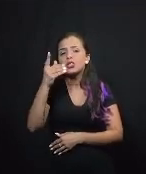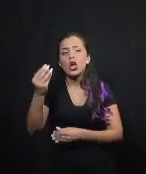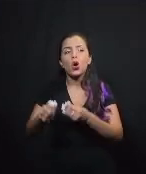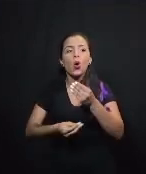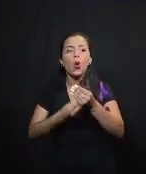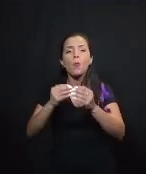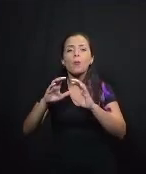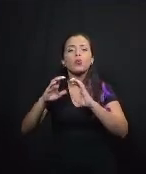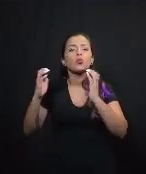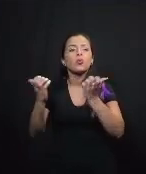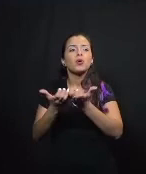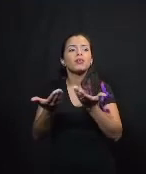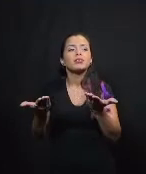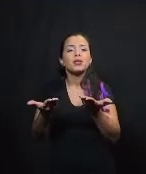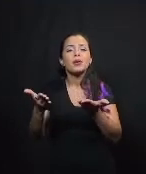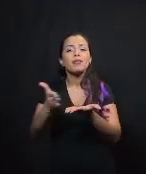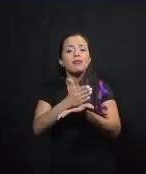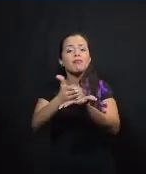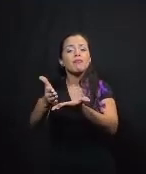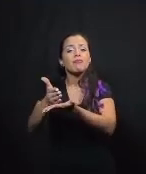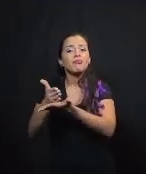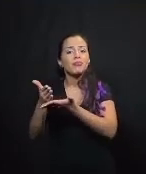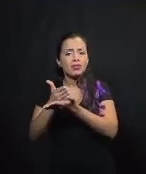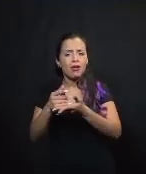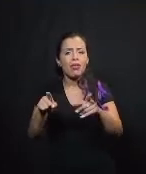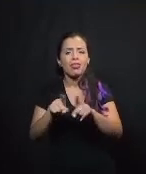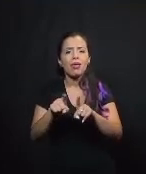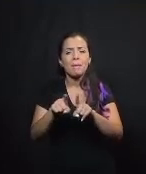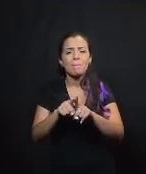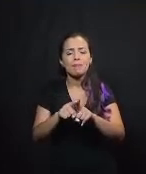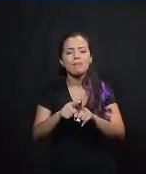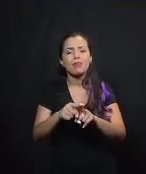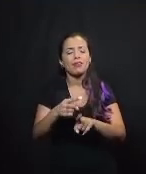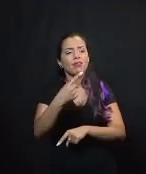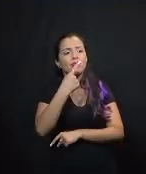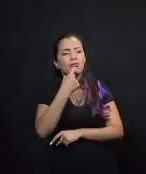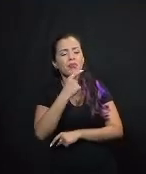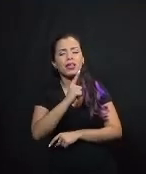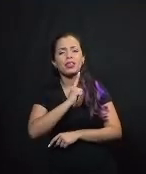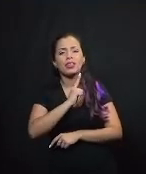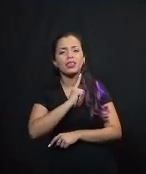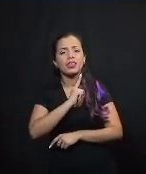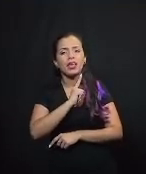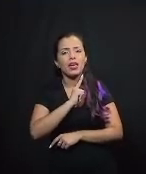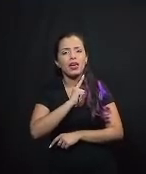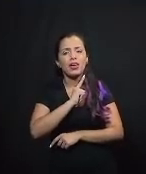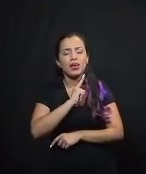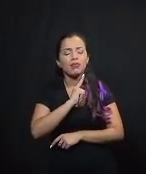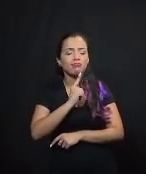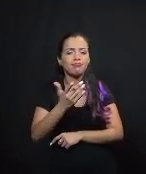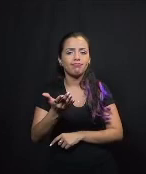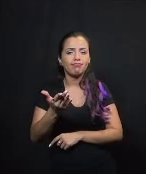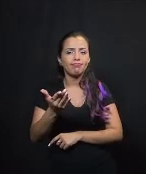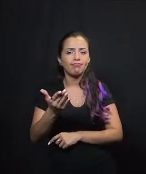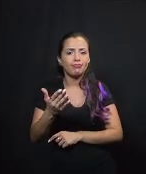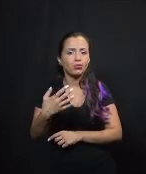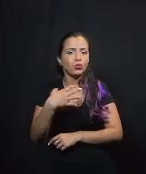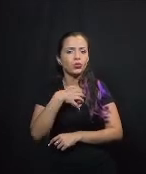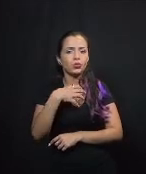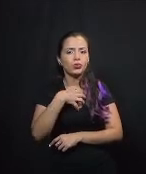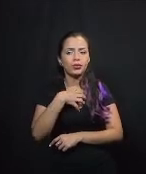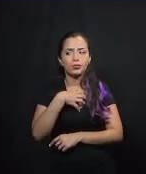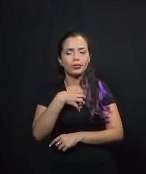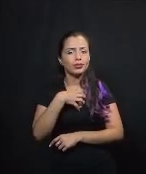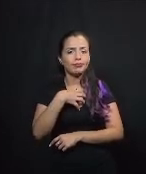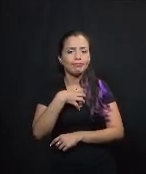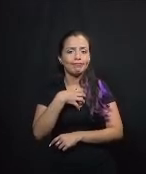uma infiltração vermelha vinda por uma nomeação passada da Dilma para um cargo, acho que